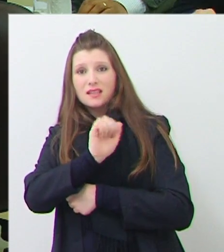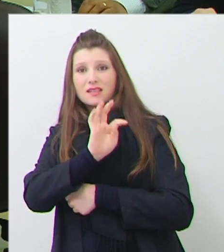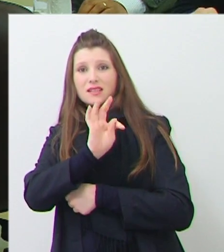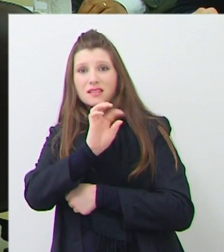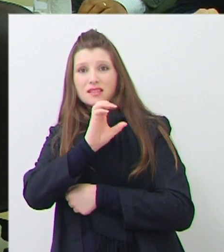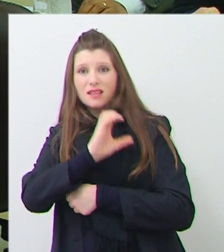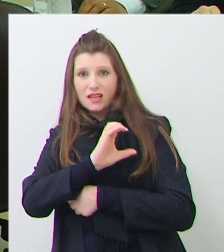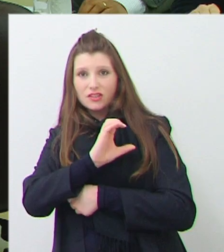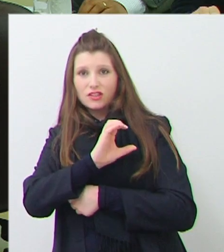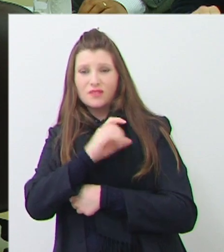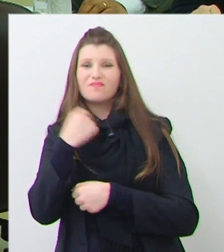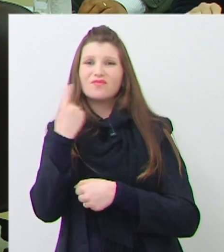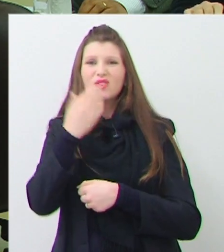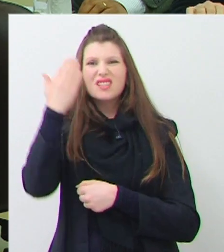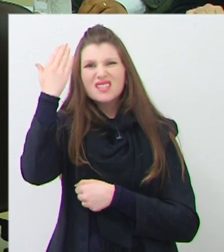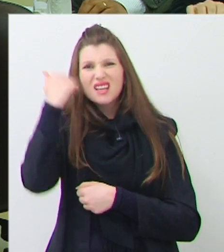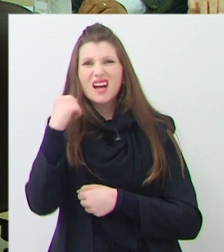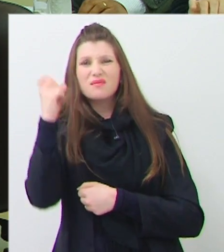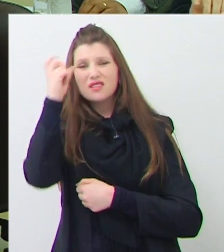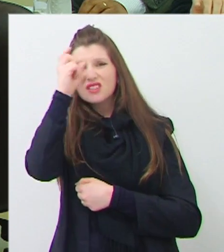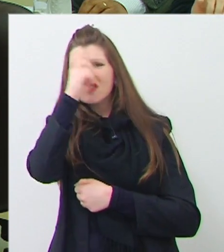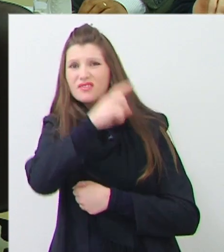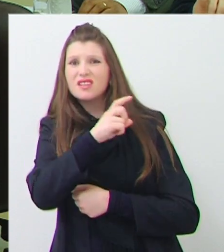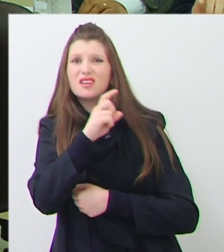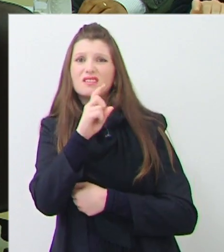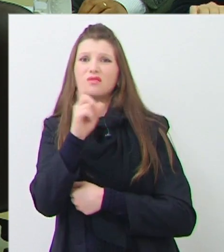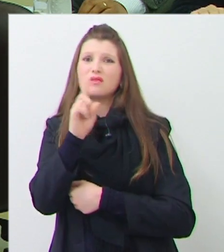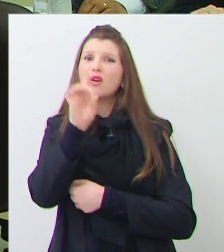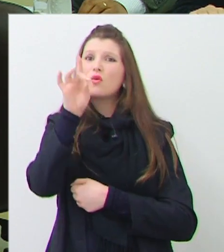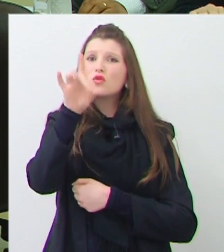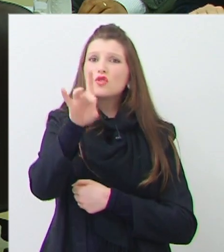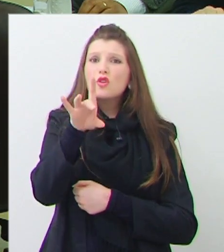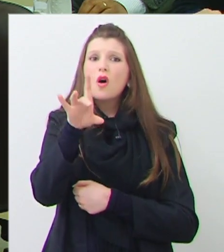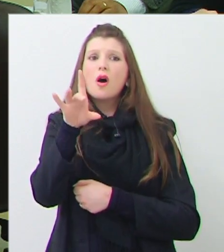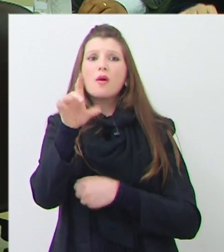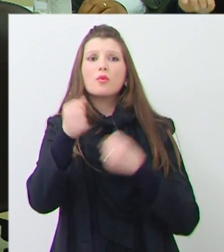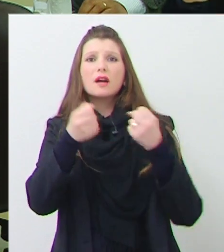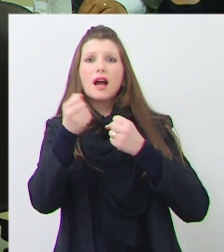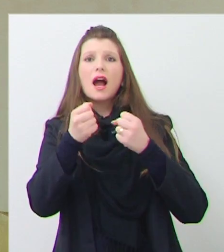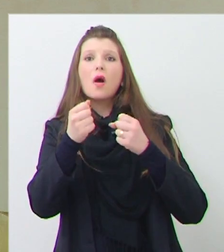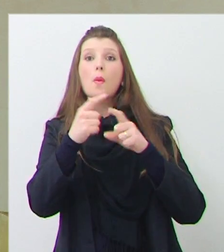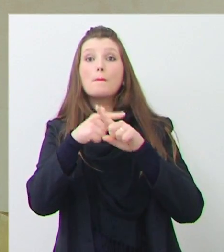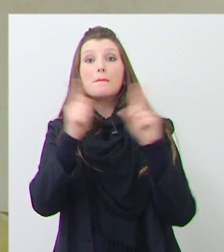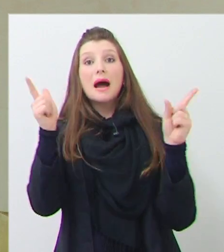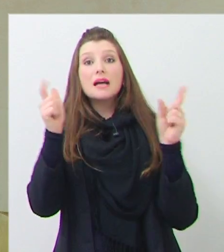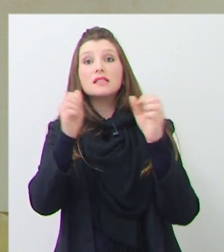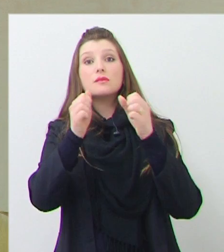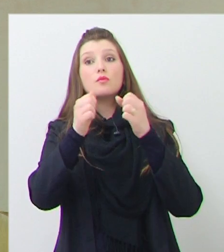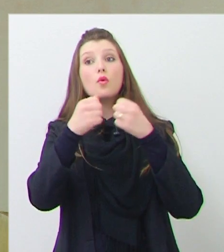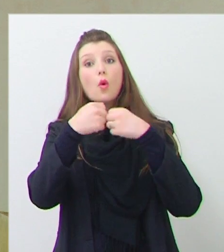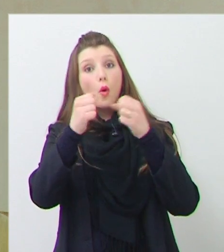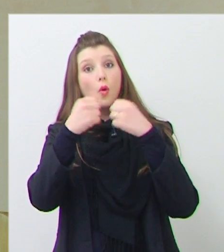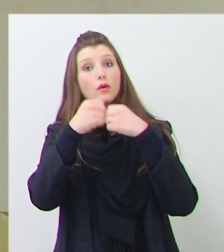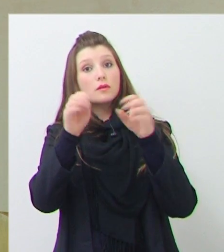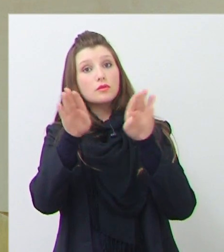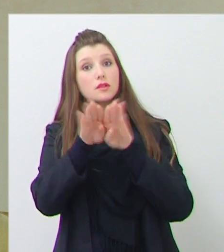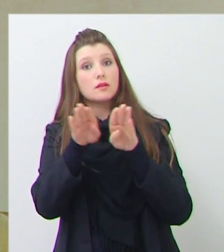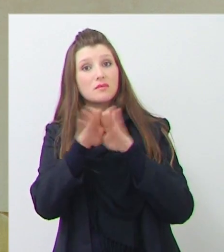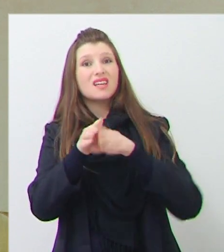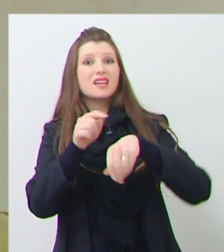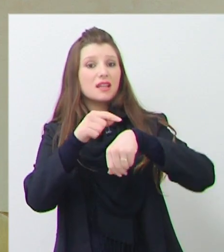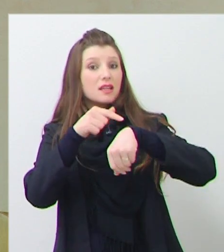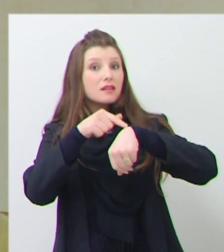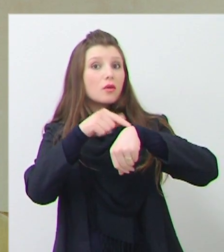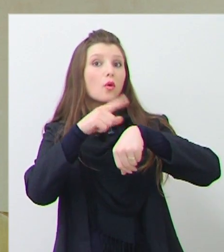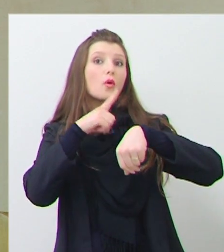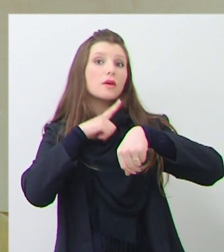a tamanha dificuldade que é, não só para os carros, mas também para os ônibus, que tem uma dificuldade, tem horário para cumprir, e os